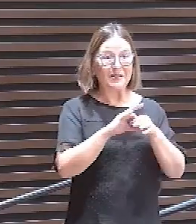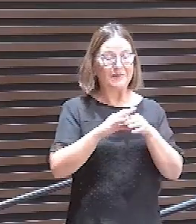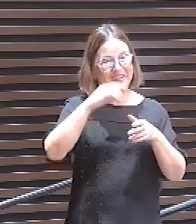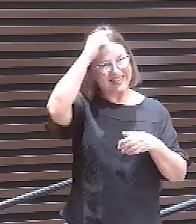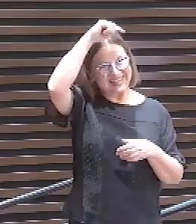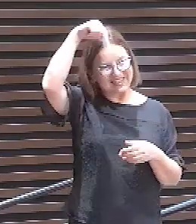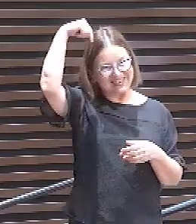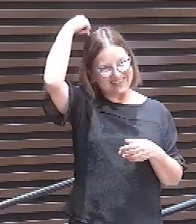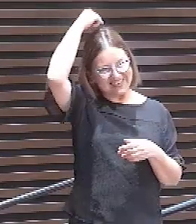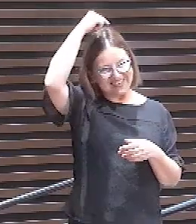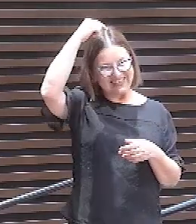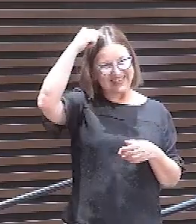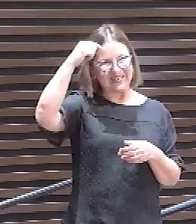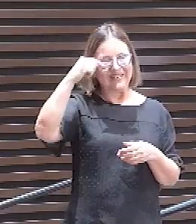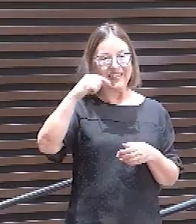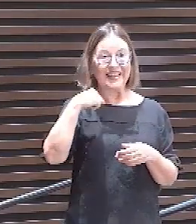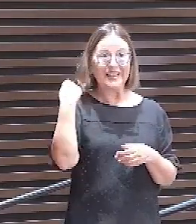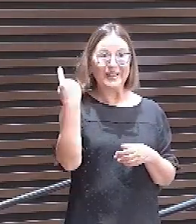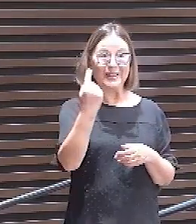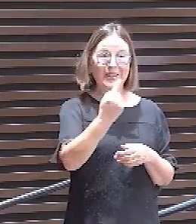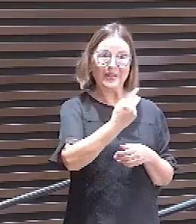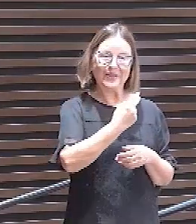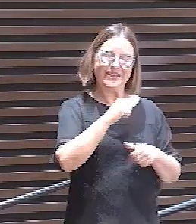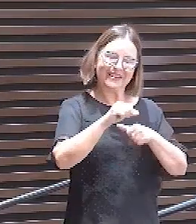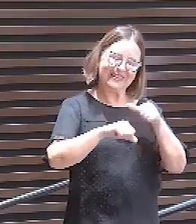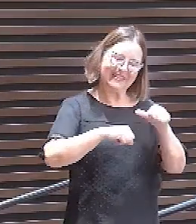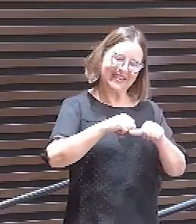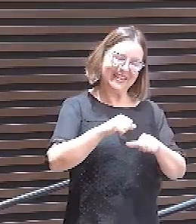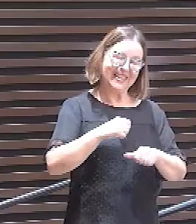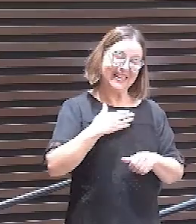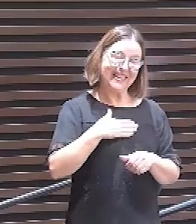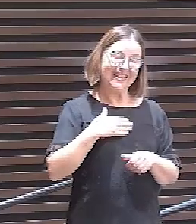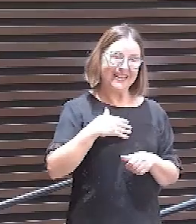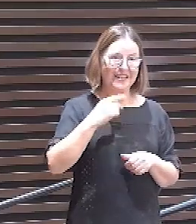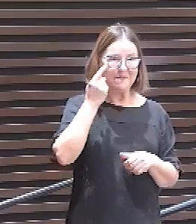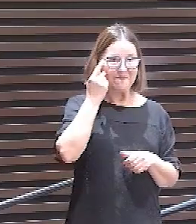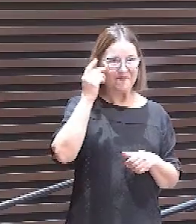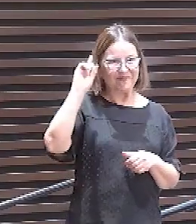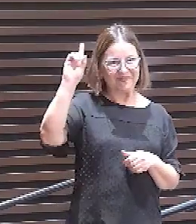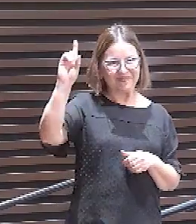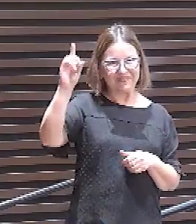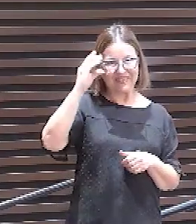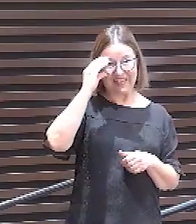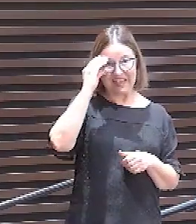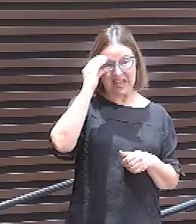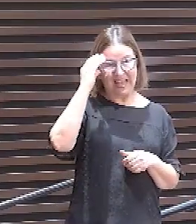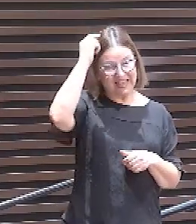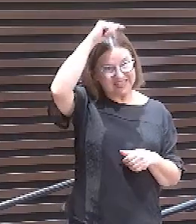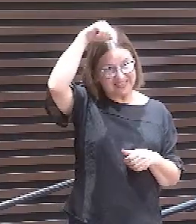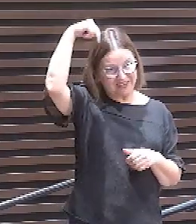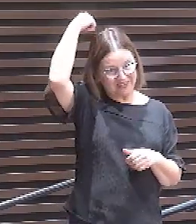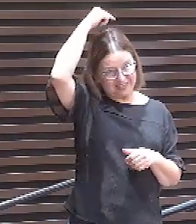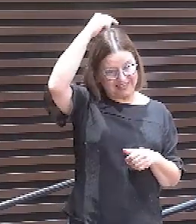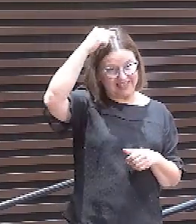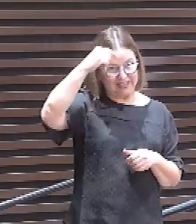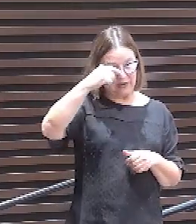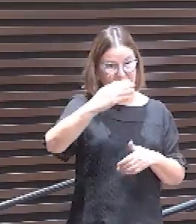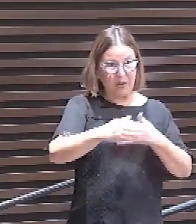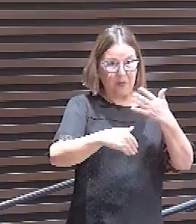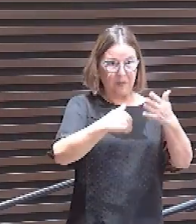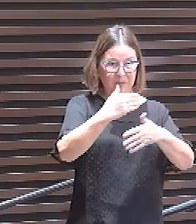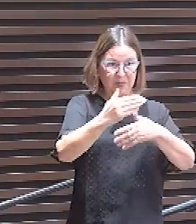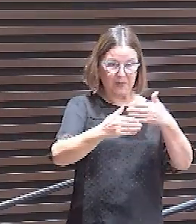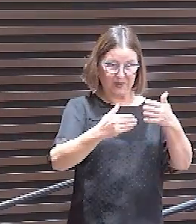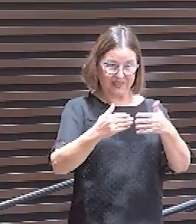nos faz agradáveis a Deus. A santificação é o processo contínuo pelo qual o cristão, já justificado no